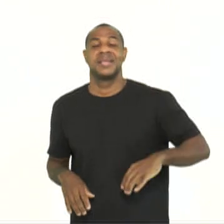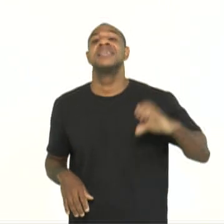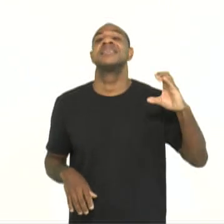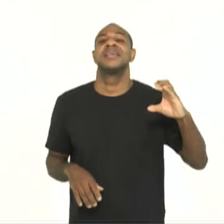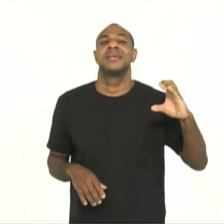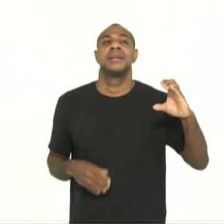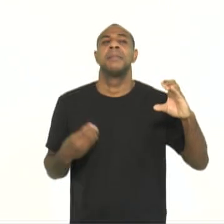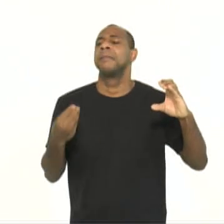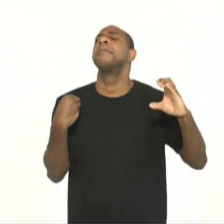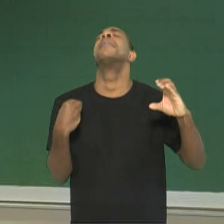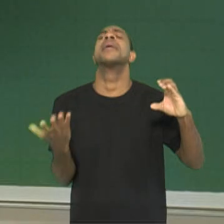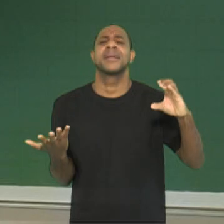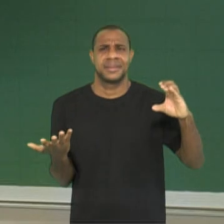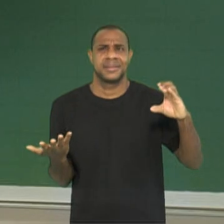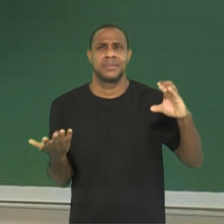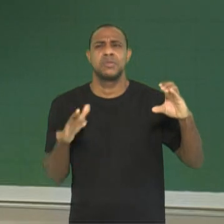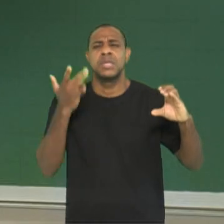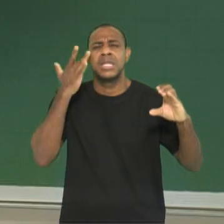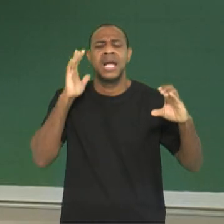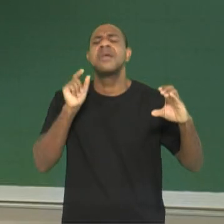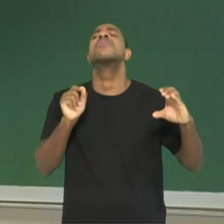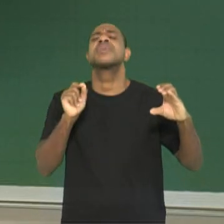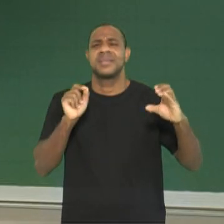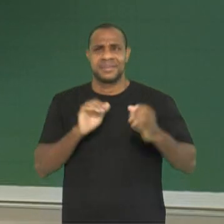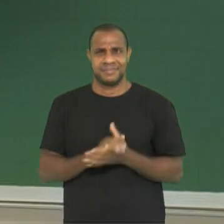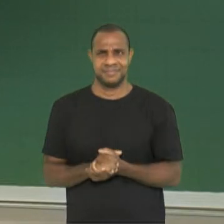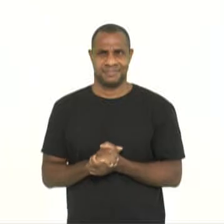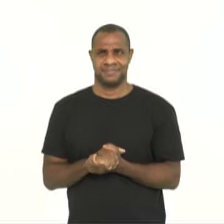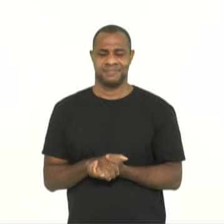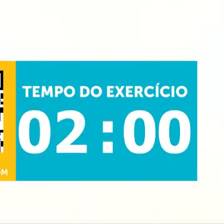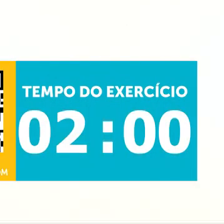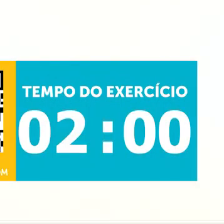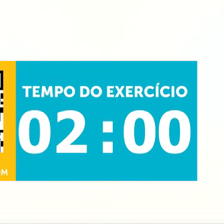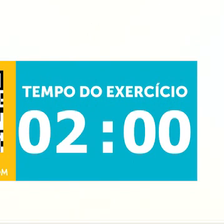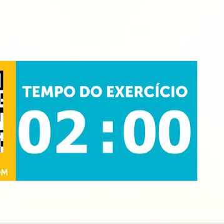elemento decorativo. O que você acha? Tá fácil essa?